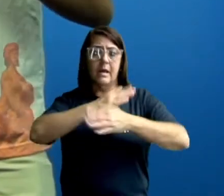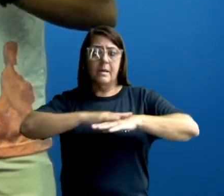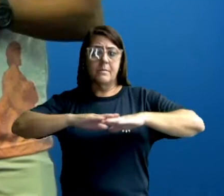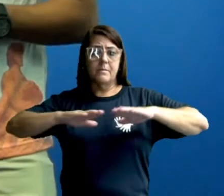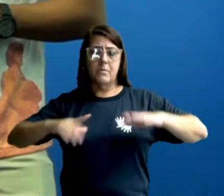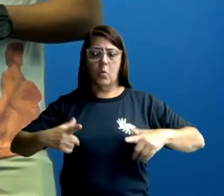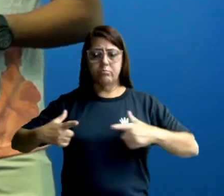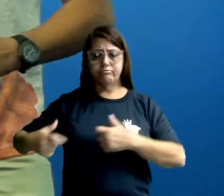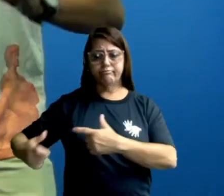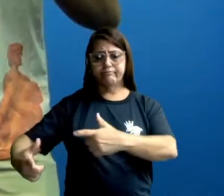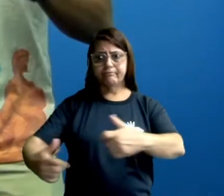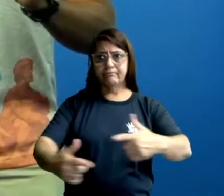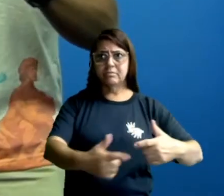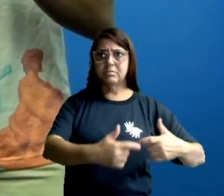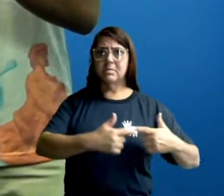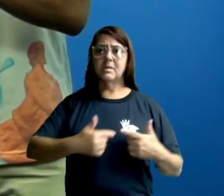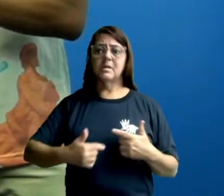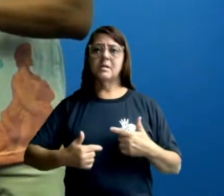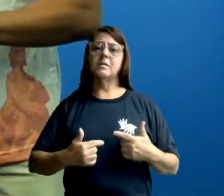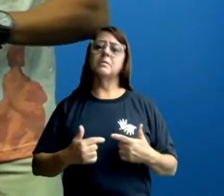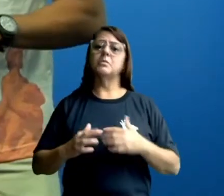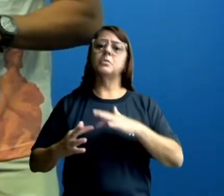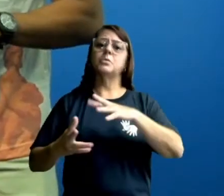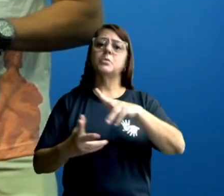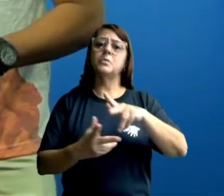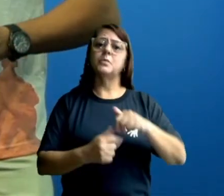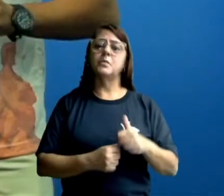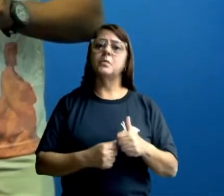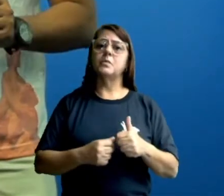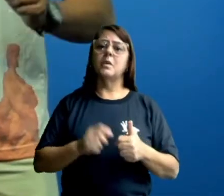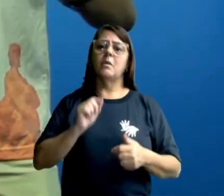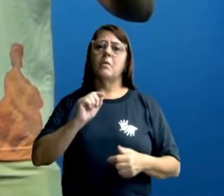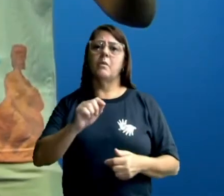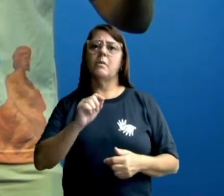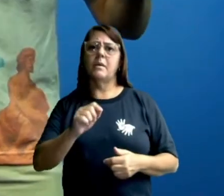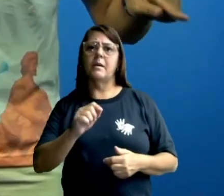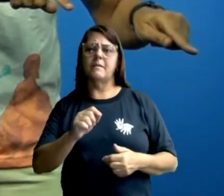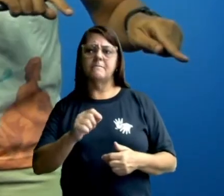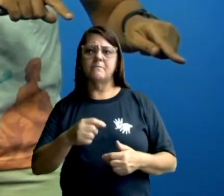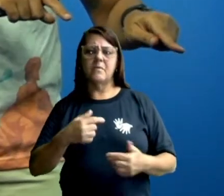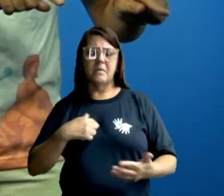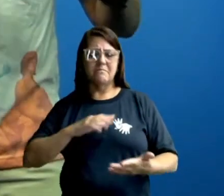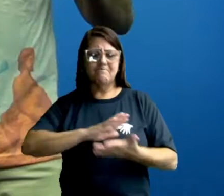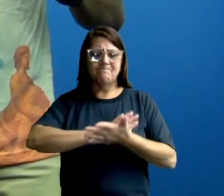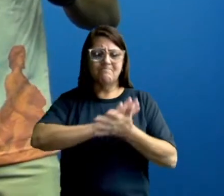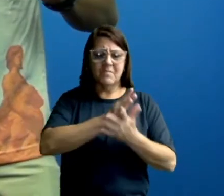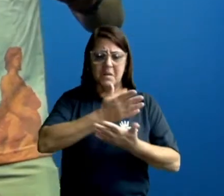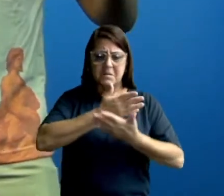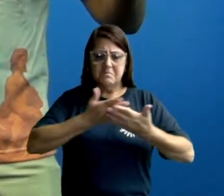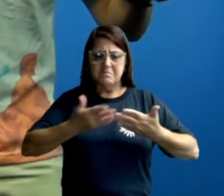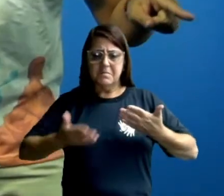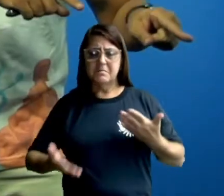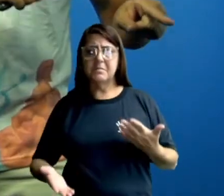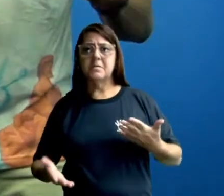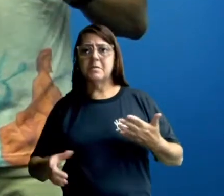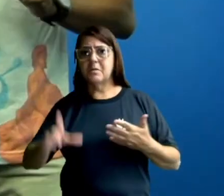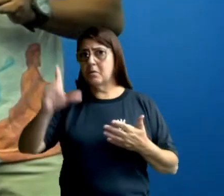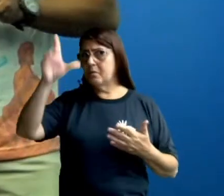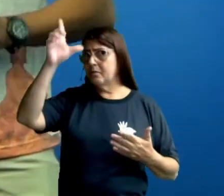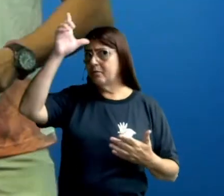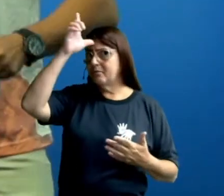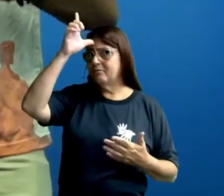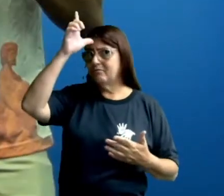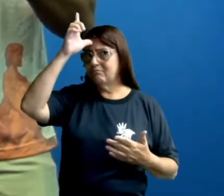Primeira Grande Guerra Mundial. Esse Tratado de Versalhes vai impor ao derrotado, no caso a